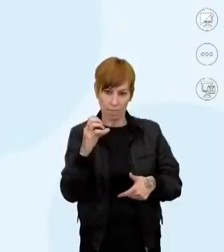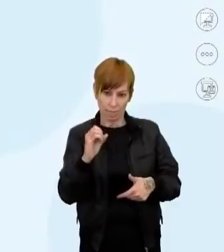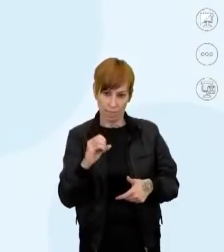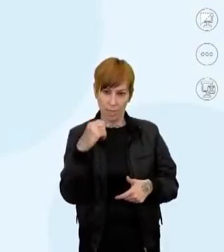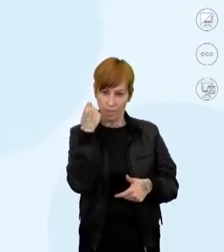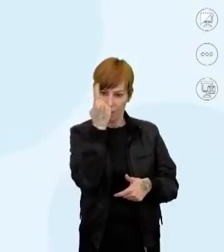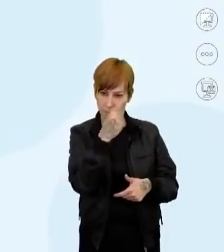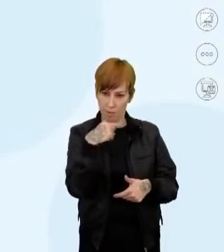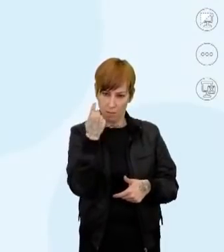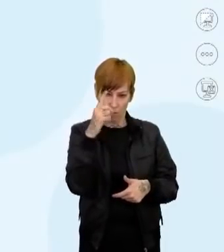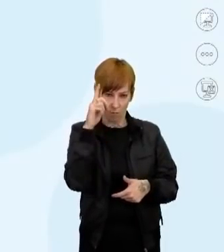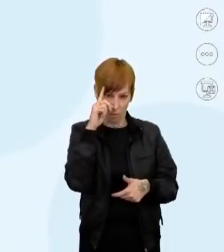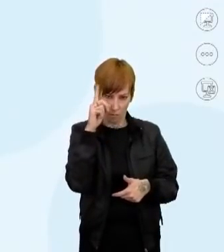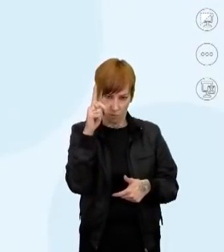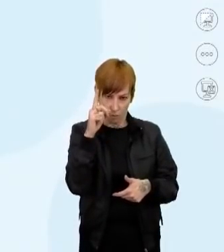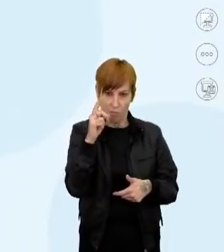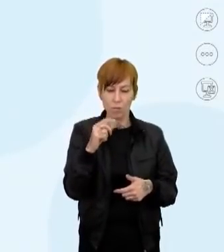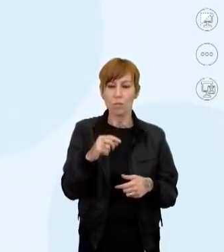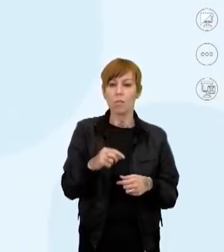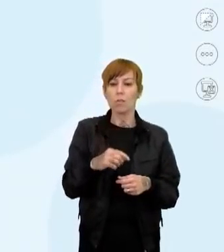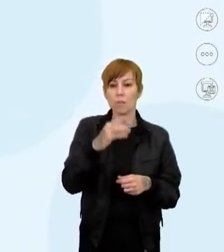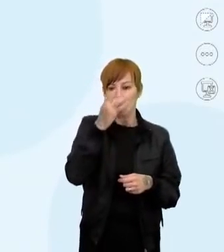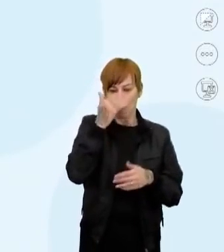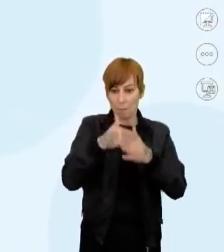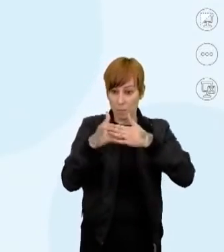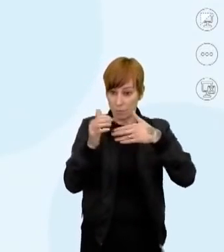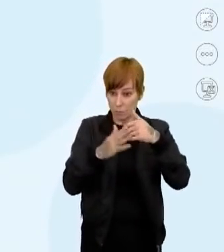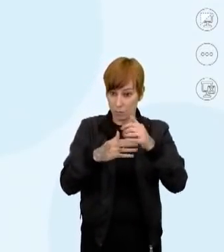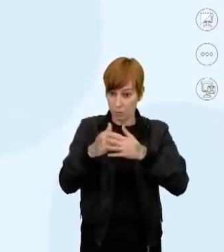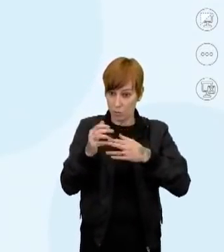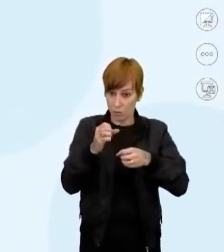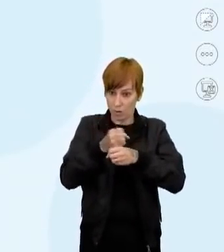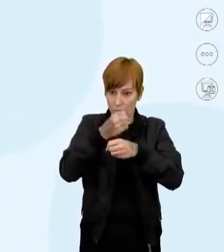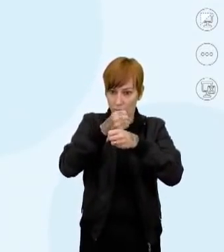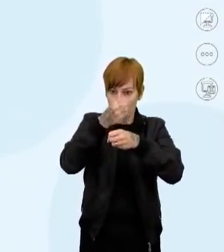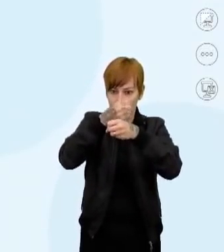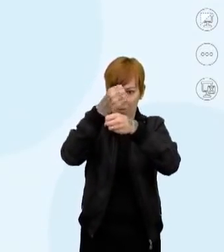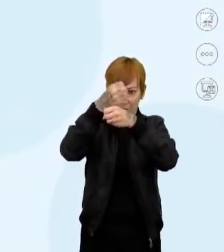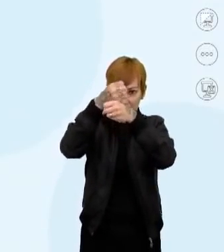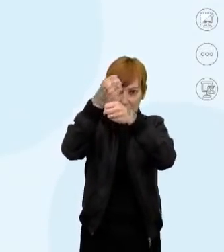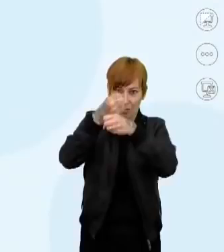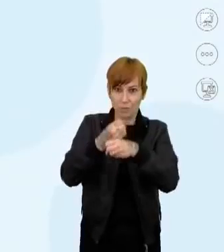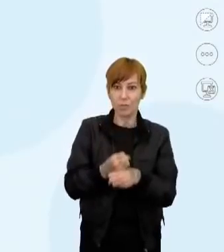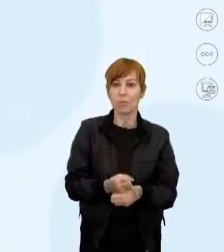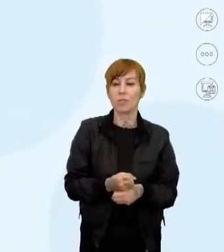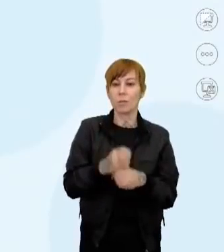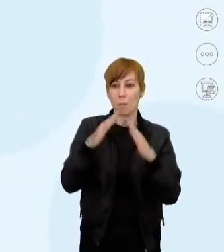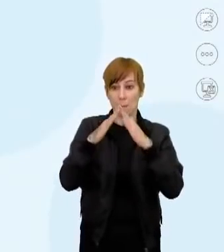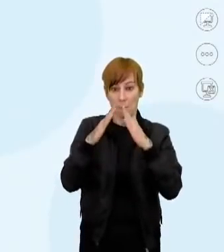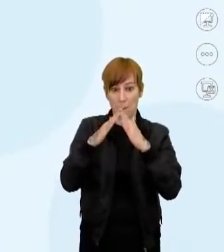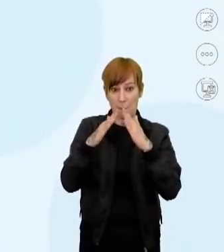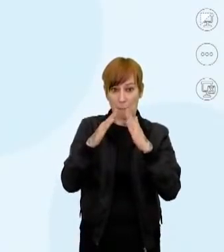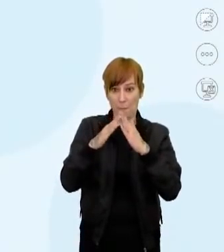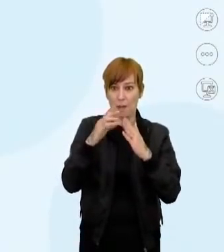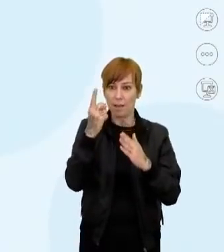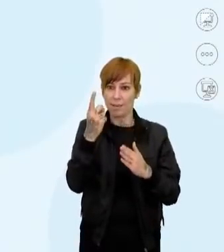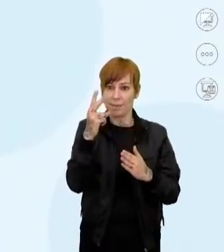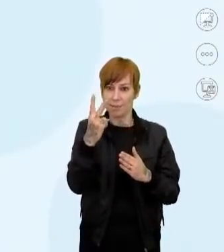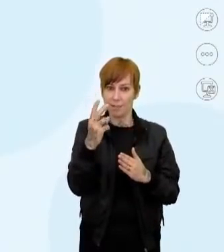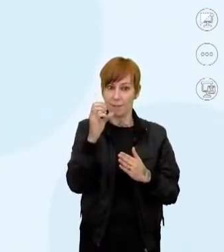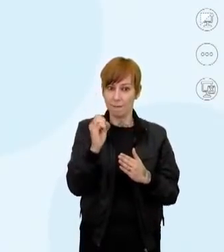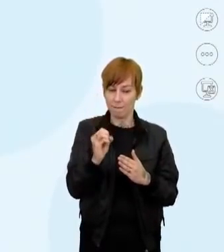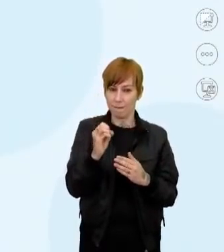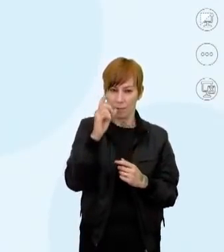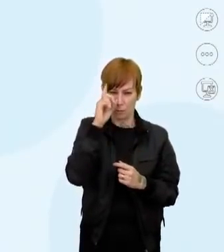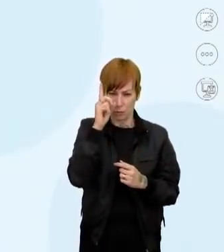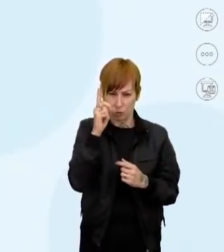em 120 dias. Em quantos dias, olha a perguntinha, ó. Quantos dias ele construirá a mesma